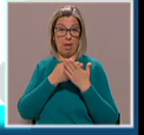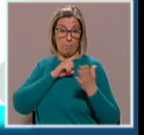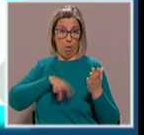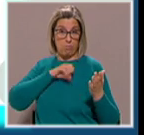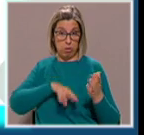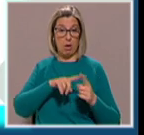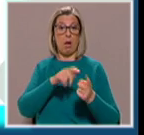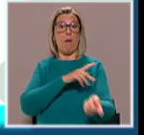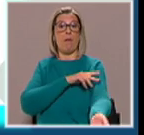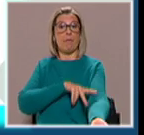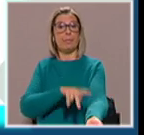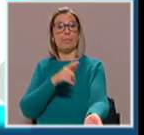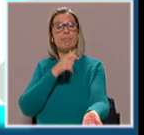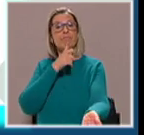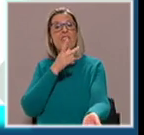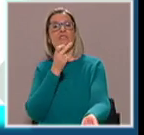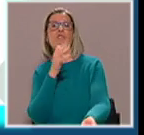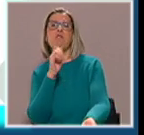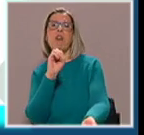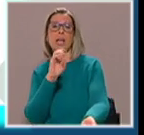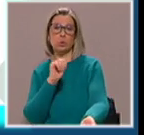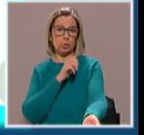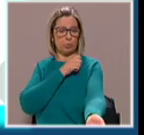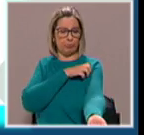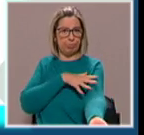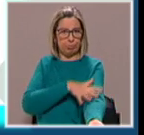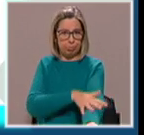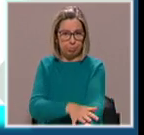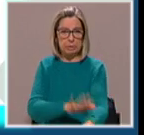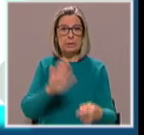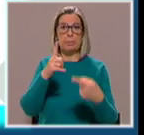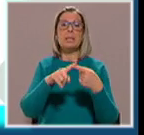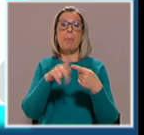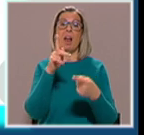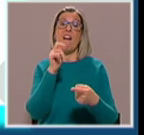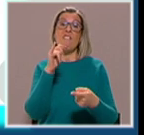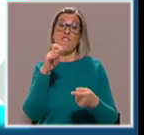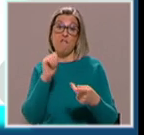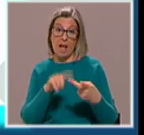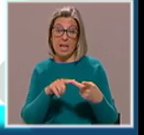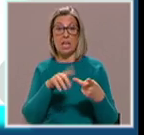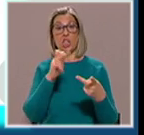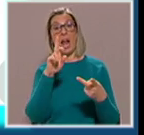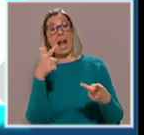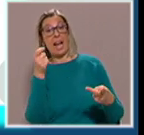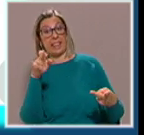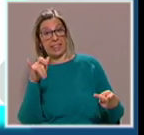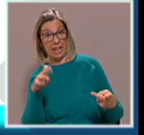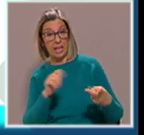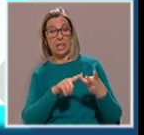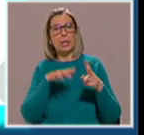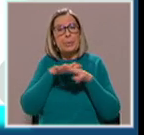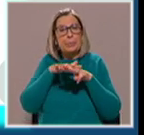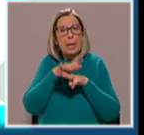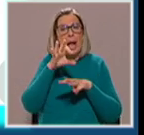pelos vasos sanguíneos, e os vasos sanguíneos, os principais, são então as veias, as artérias e os capilares sanguíneos.